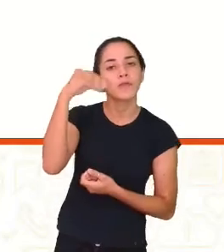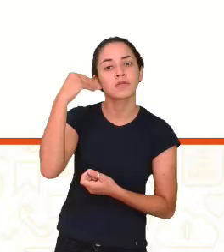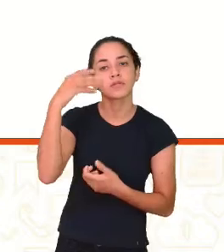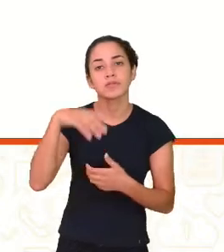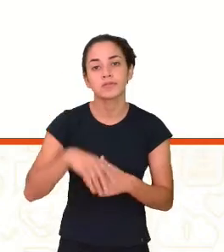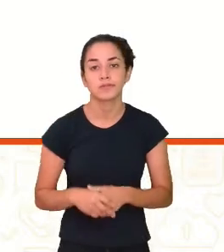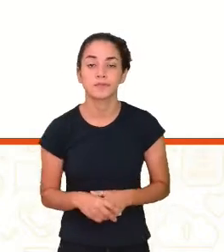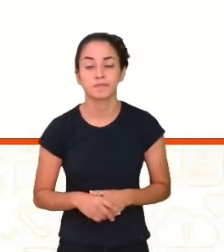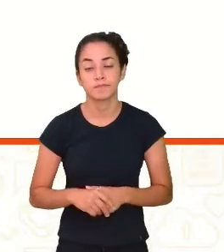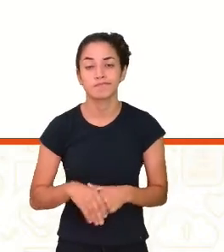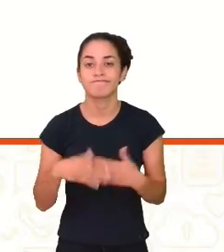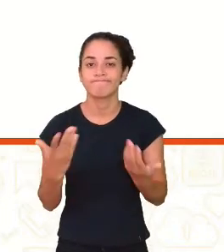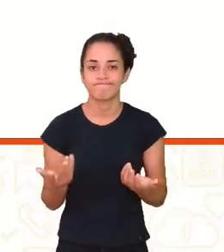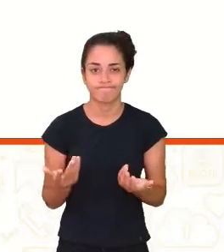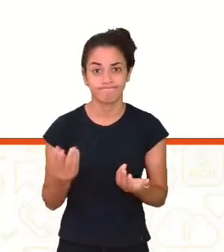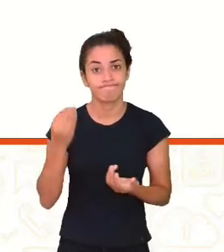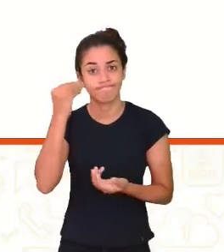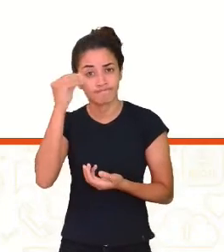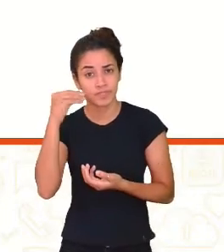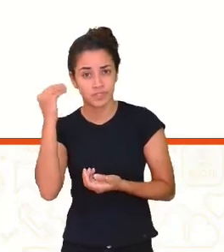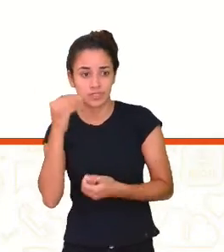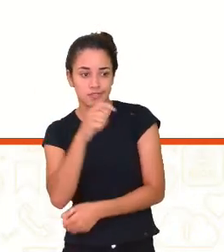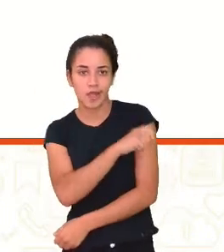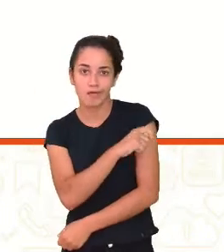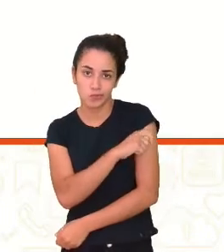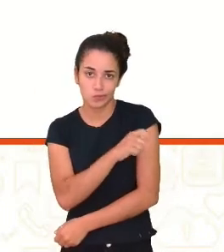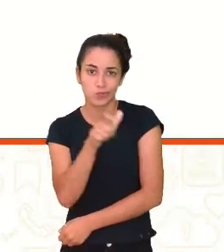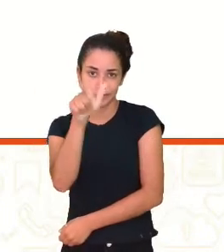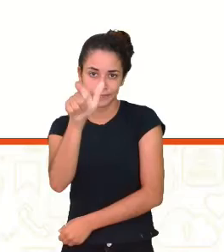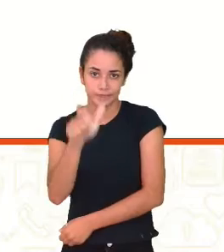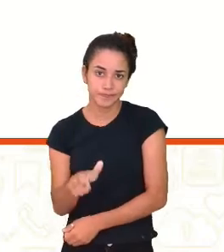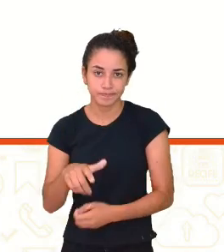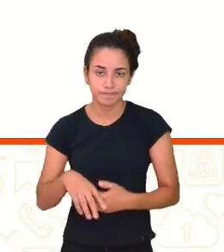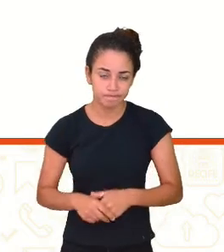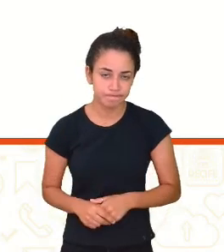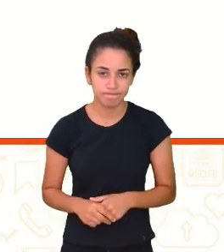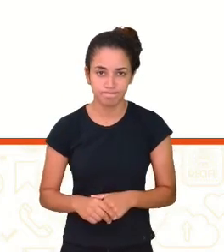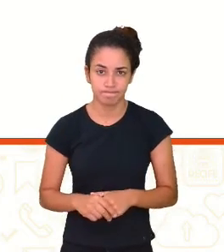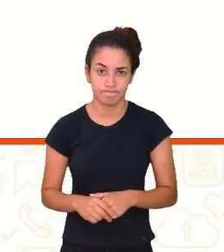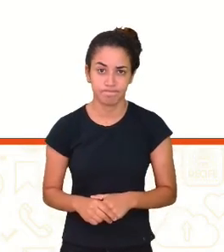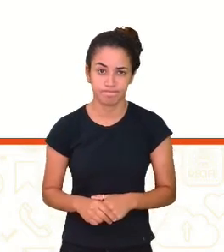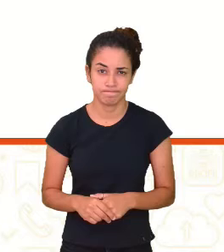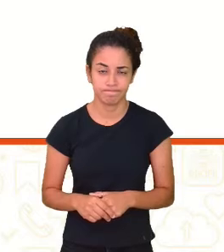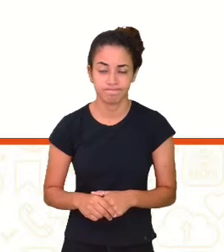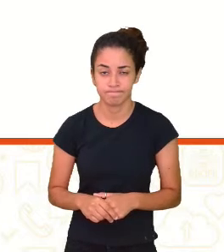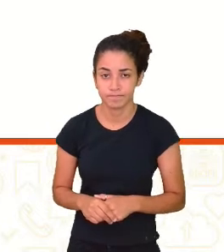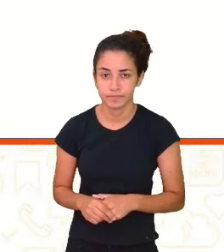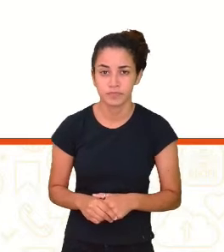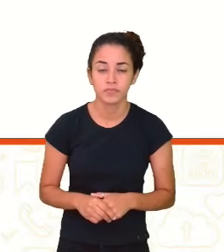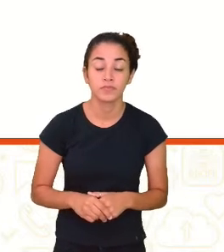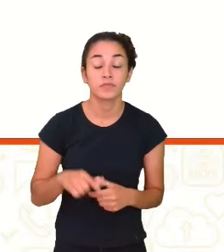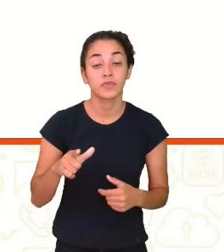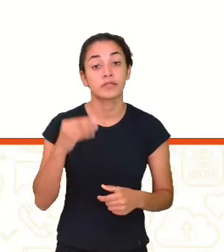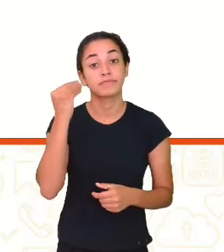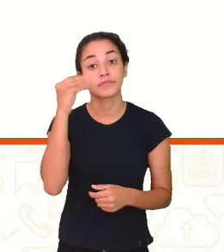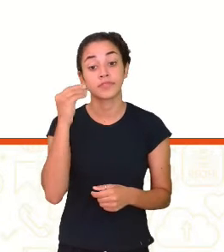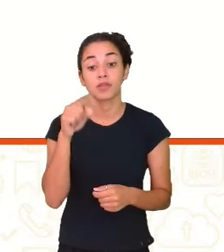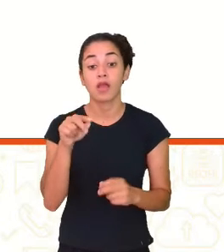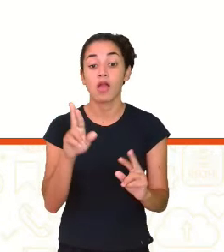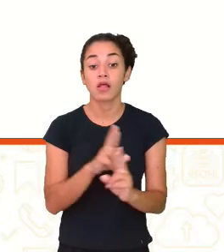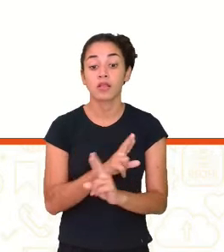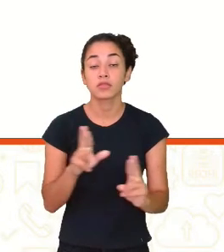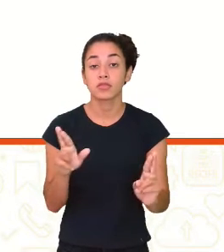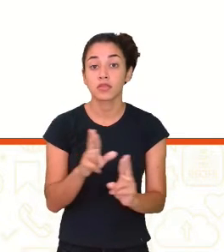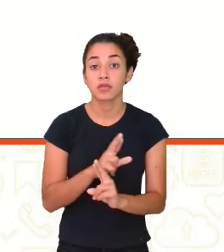experiências, então, a experiência desse estudante, A experiência está